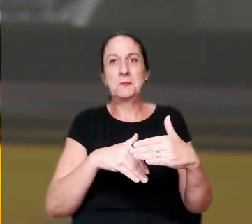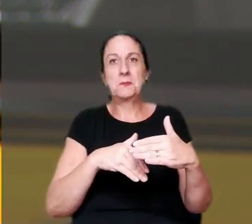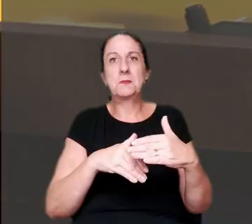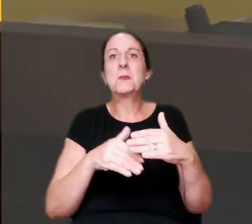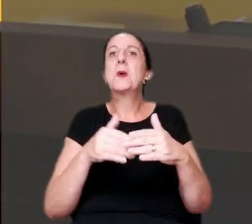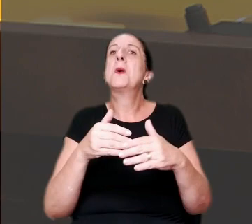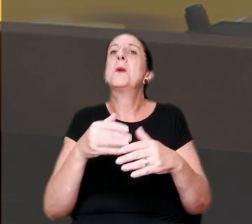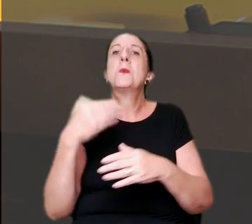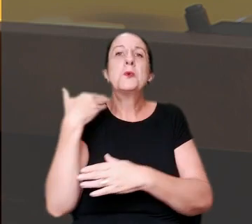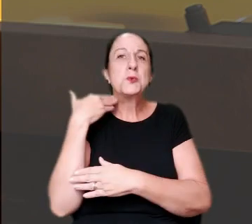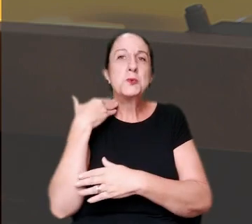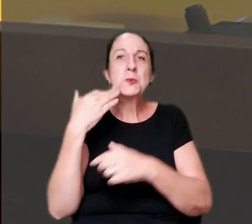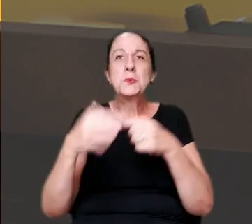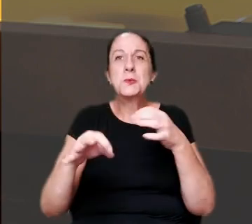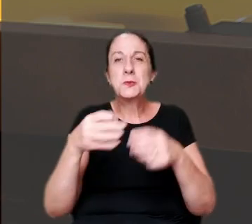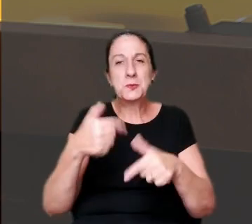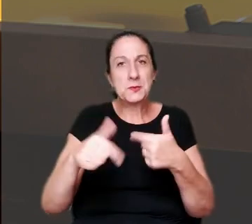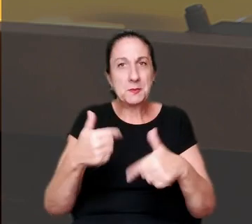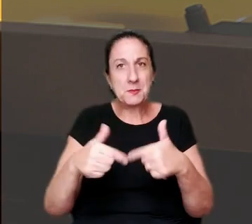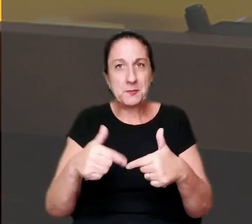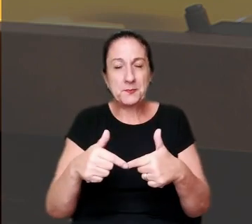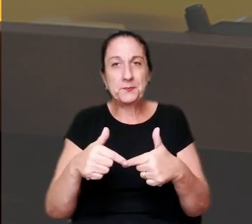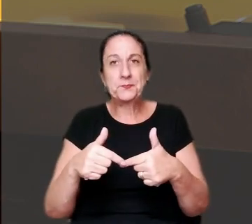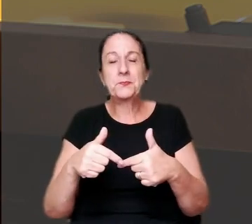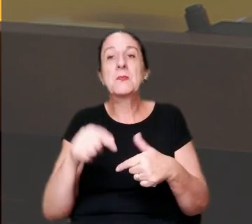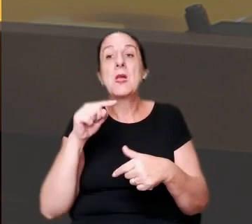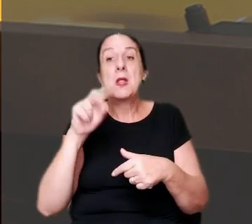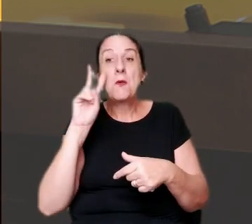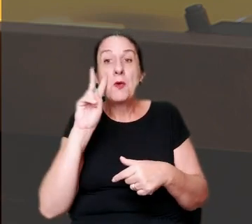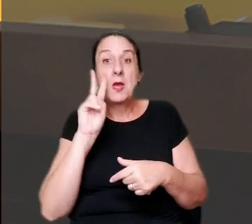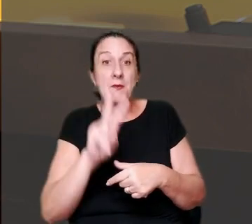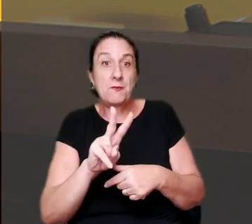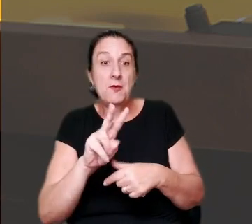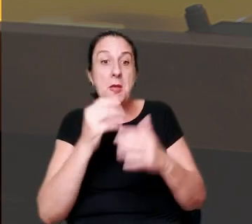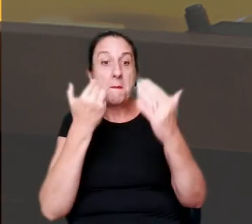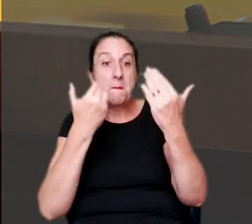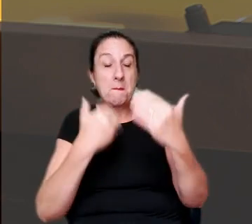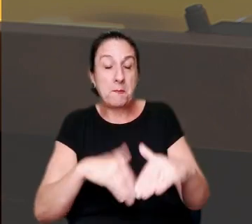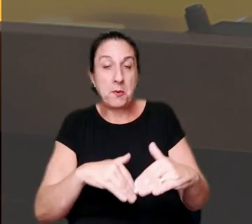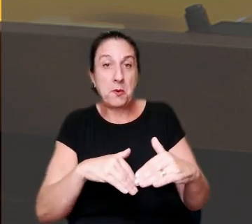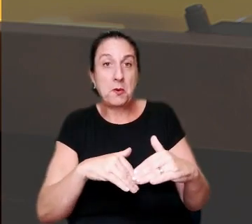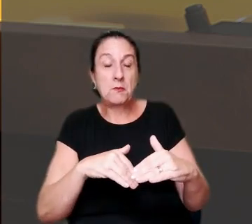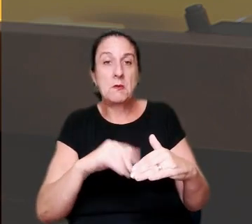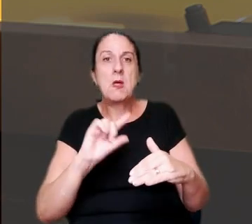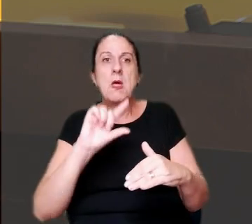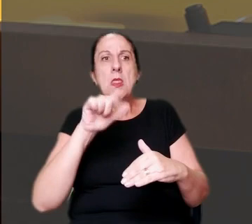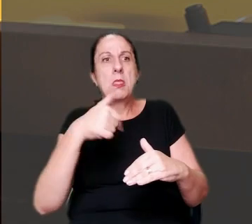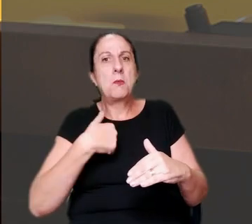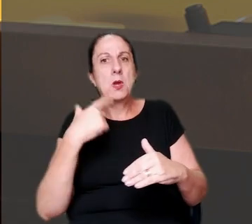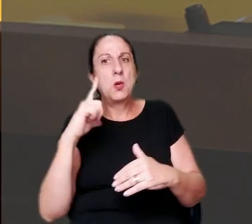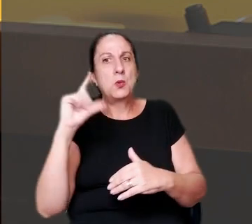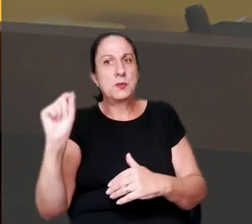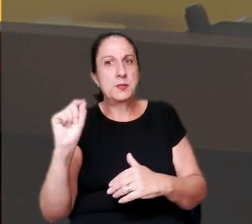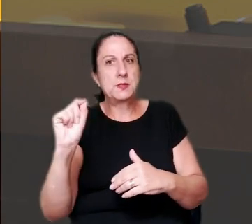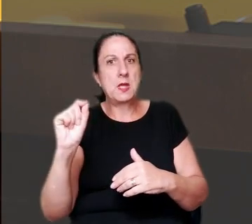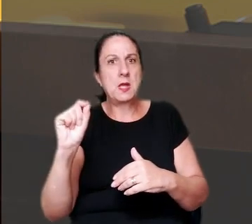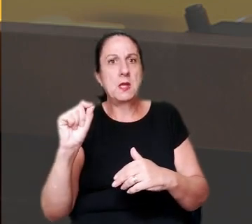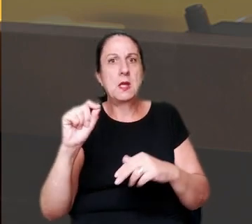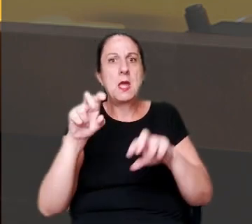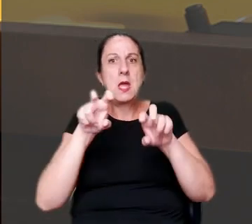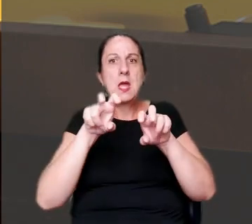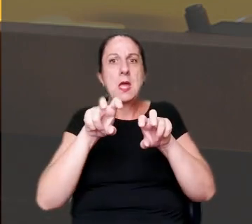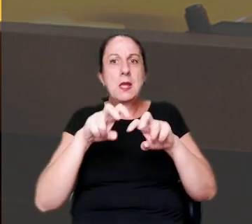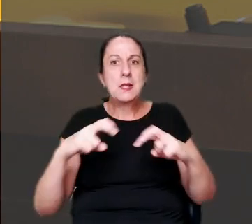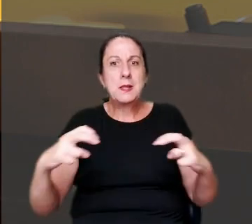na prova do concurso de juiz de trabalho. O doutor Elcio Gottschalk foi assistir à prova, e depois que